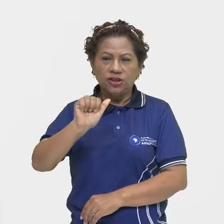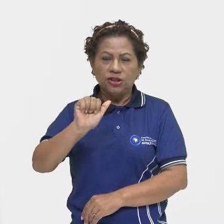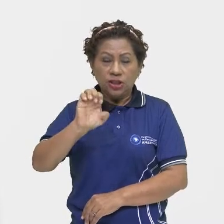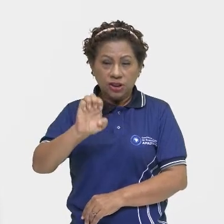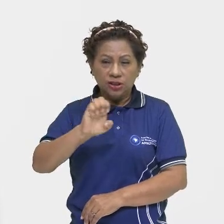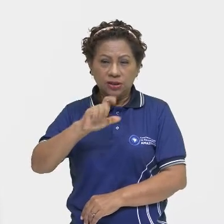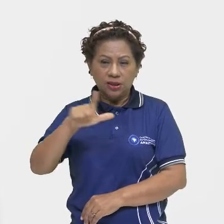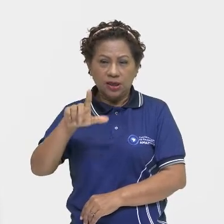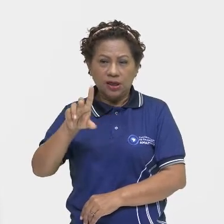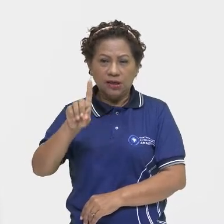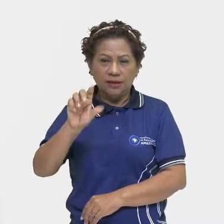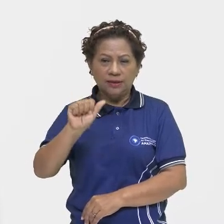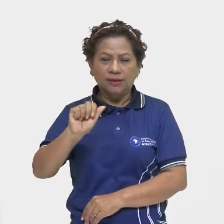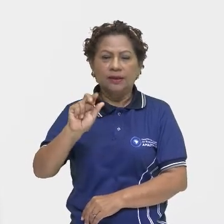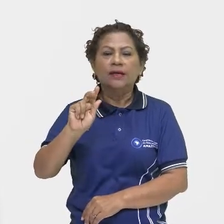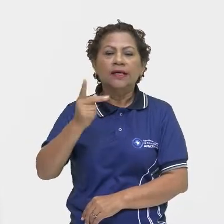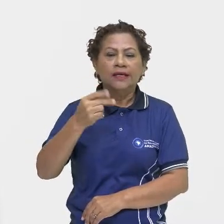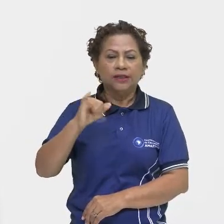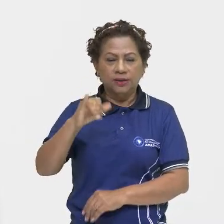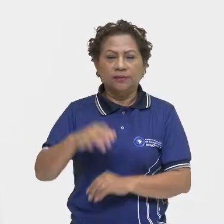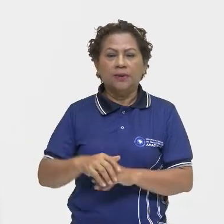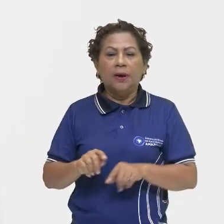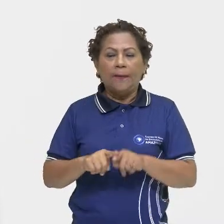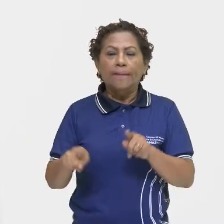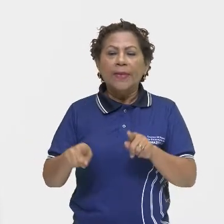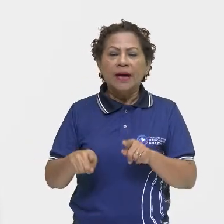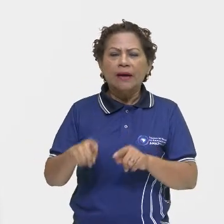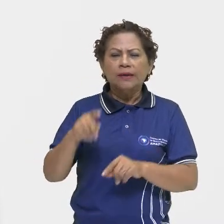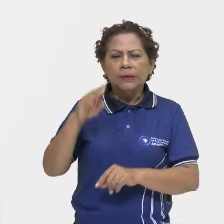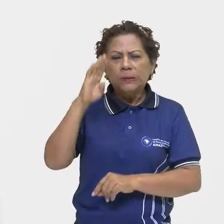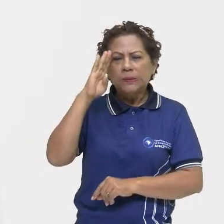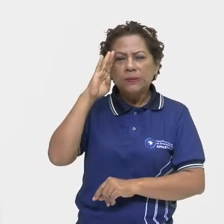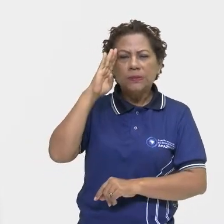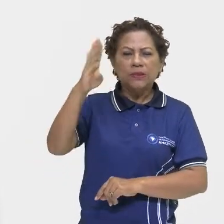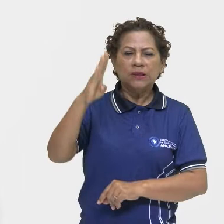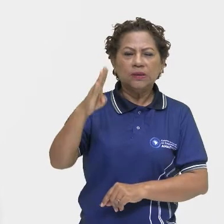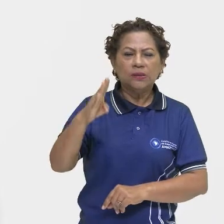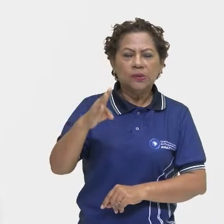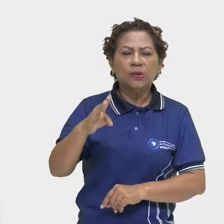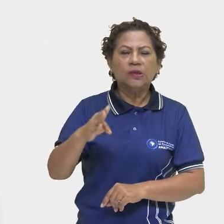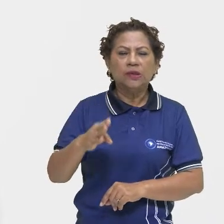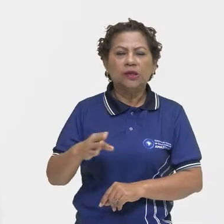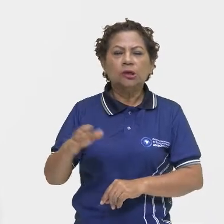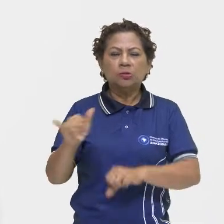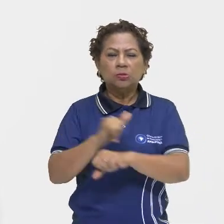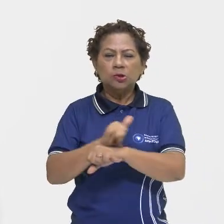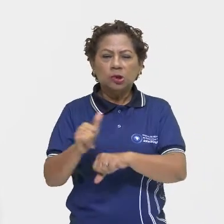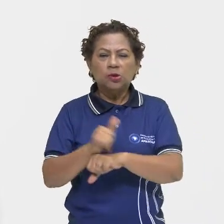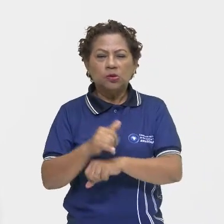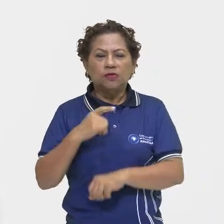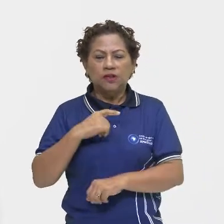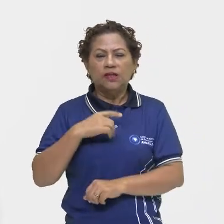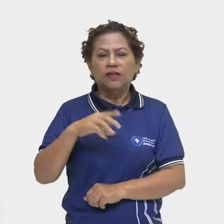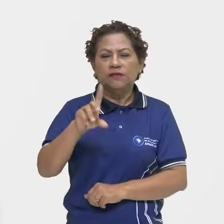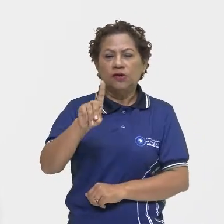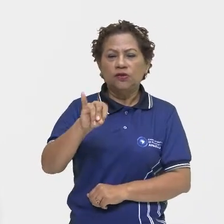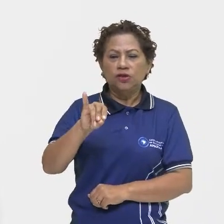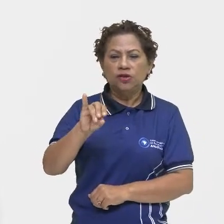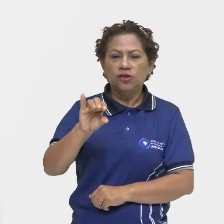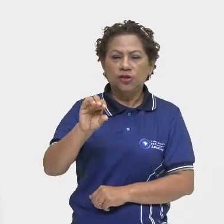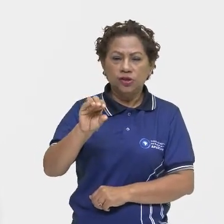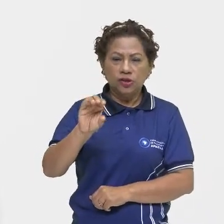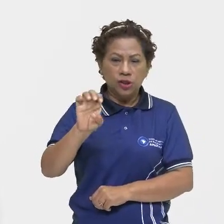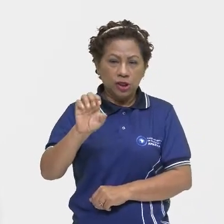New Wave, organizada por Diego Cortez em 1981, no PS1, que é